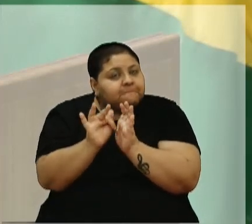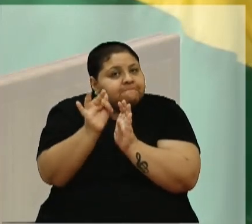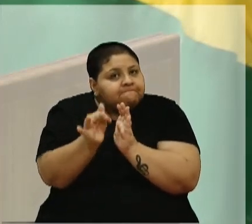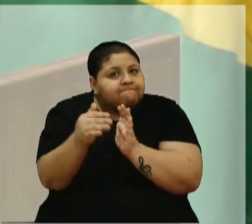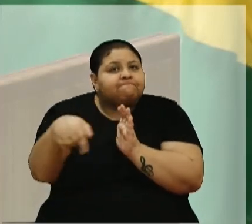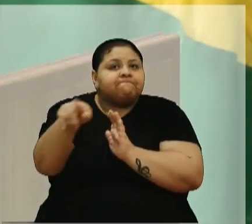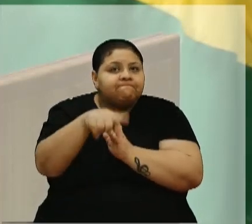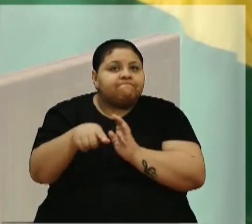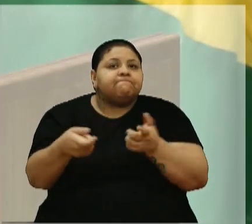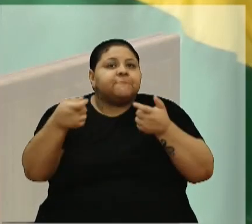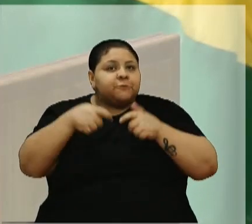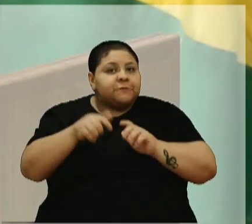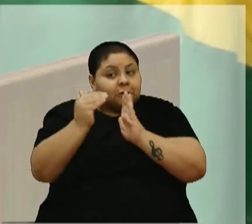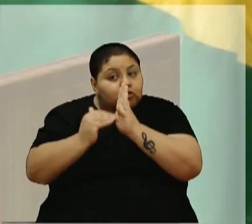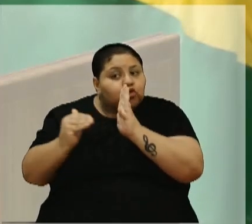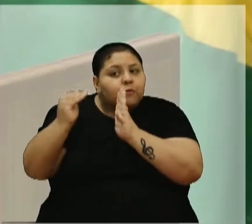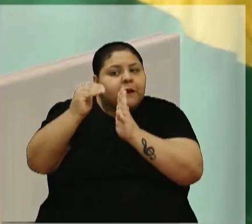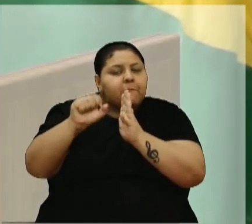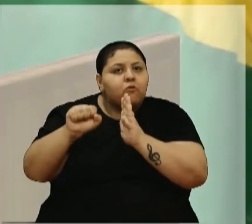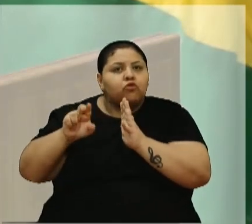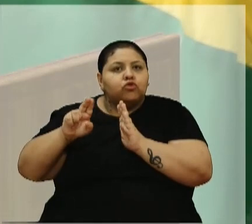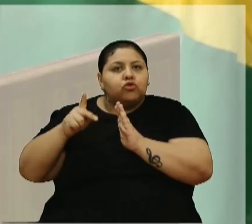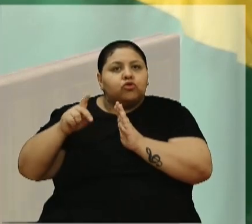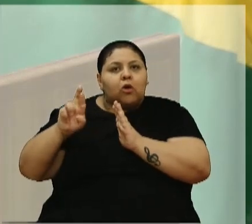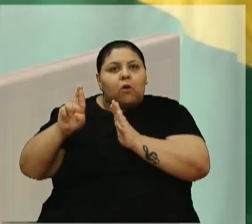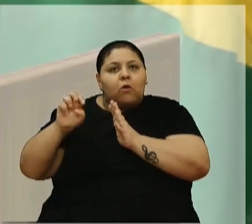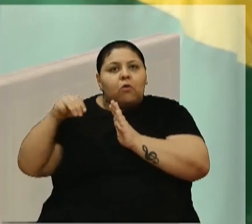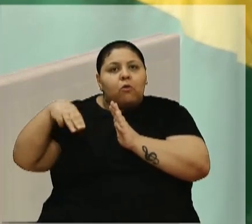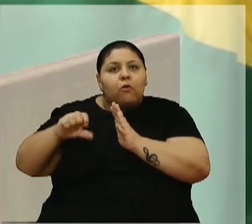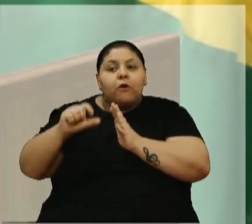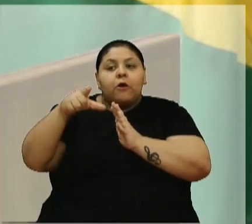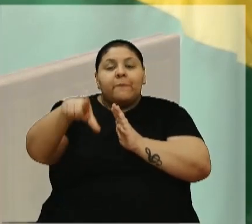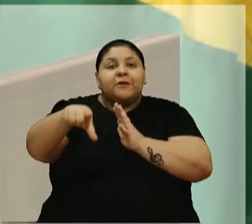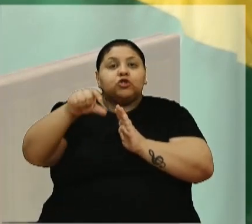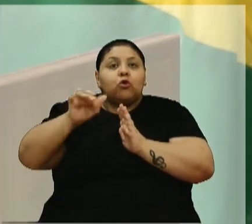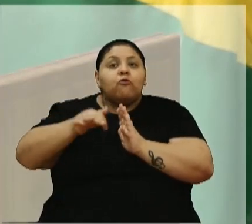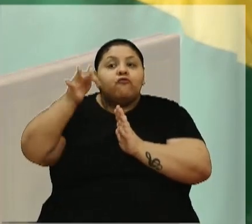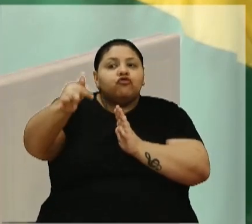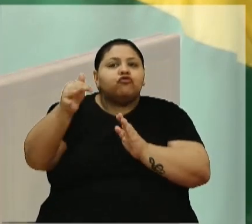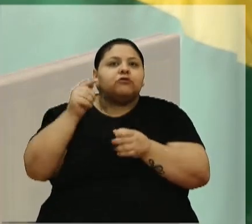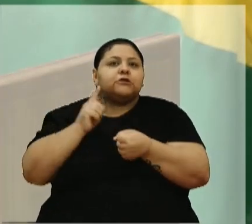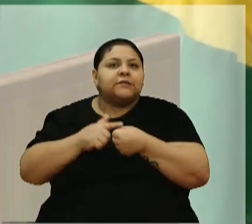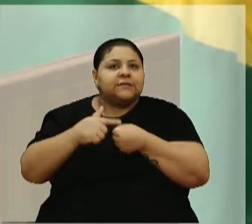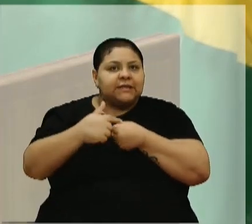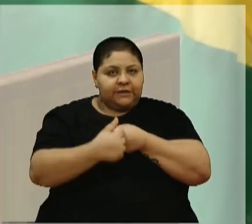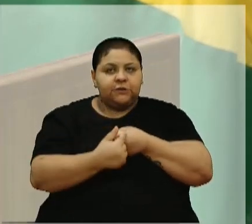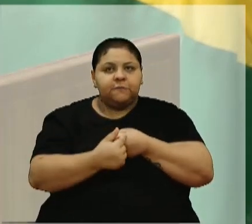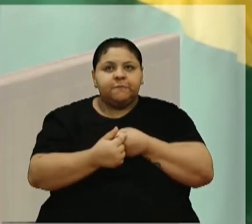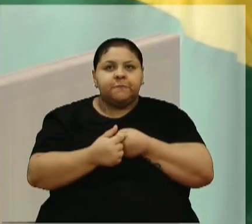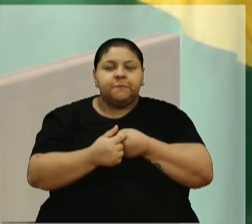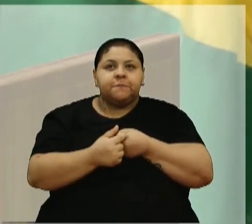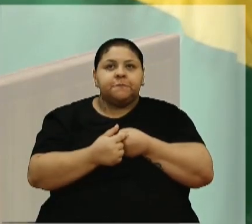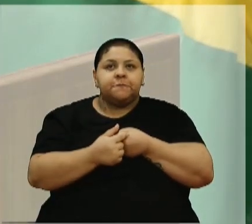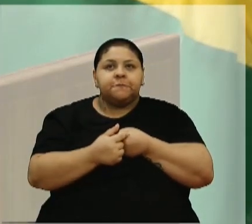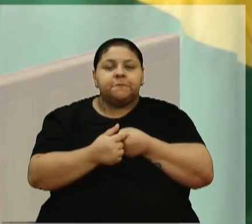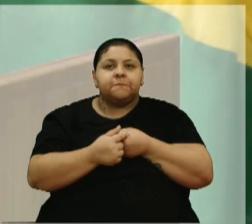nós vamos precisar do Supremo, para que decida o futuro da cidade, hein? O futuro da cidade.